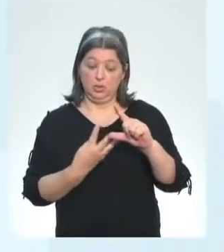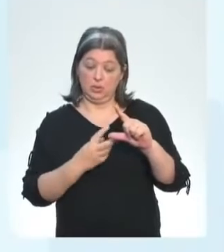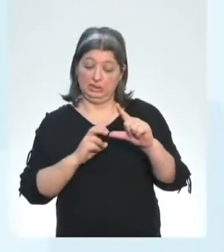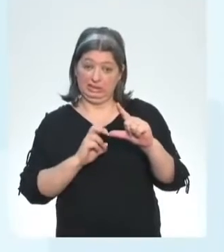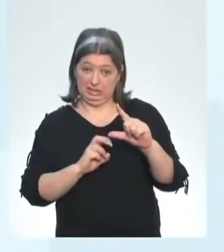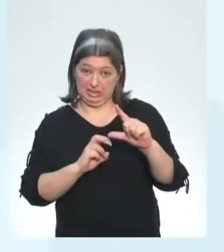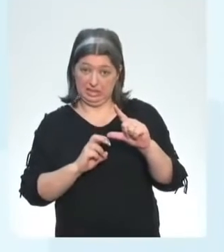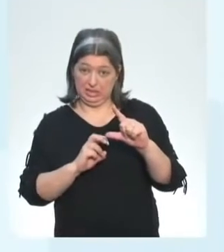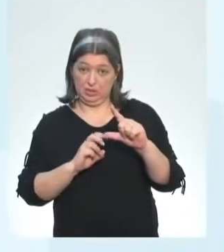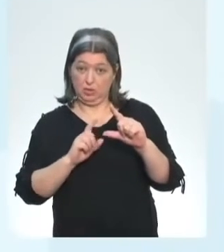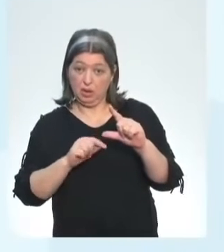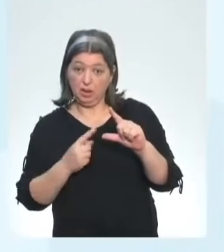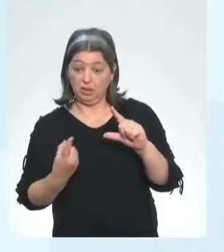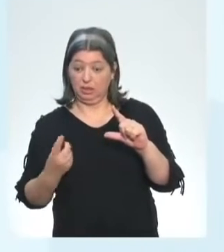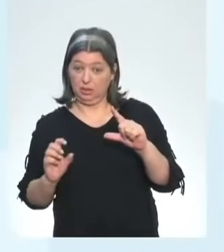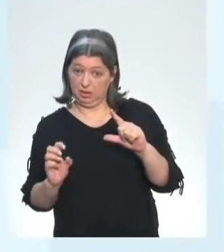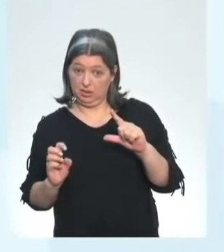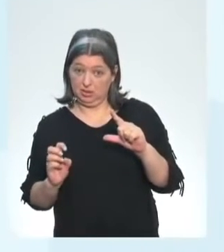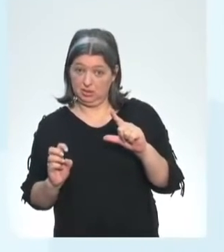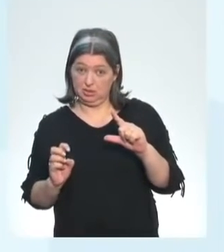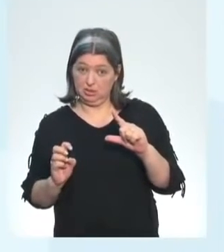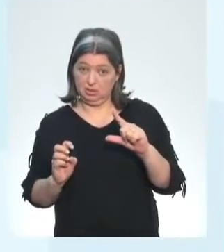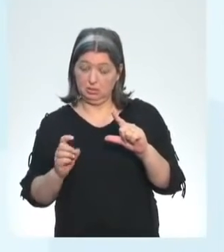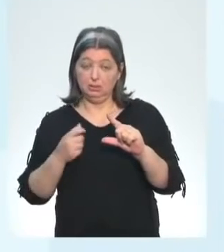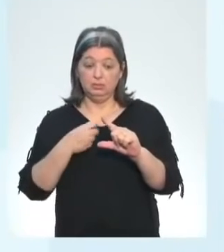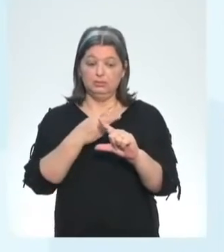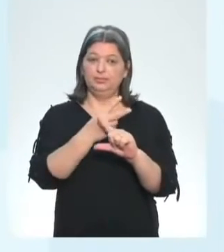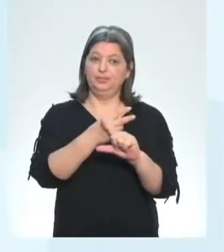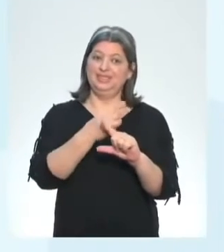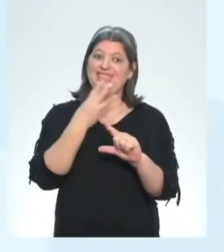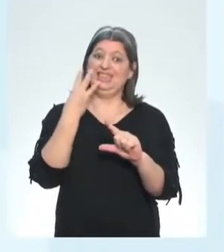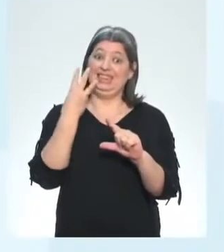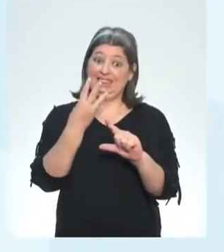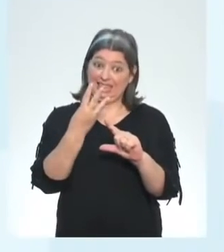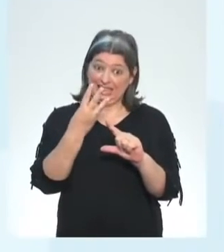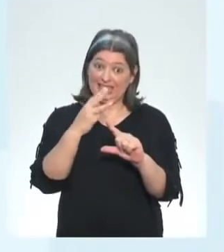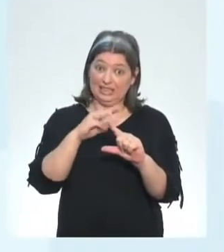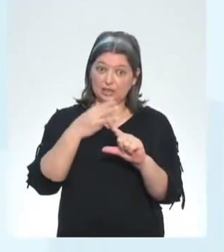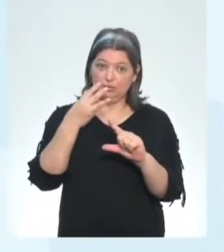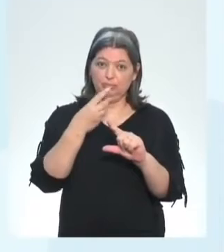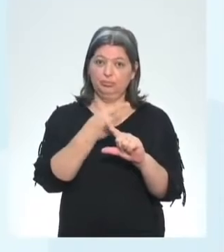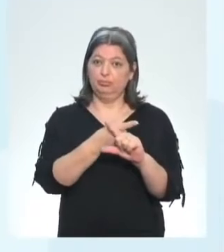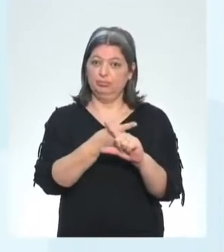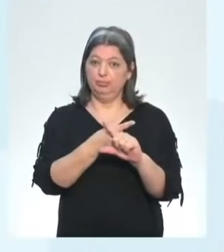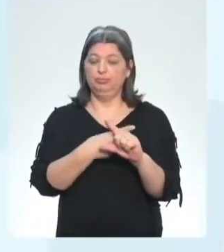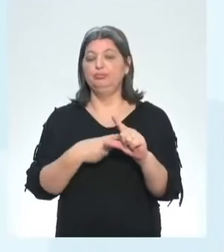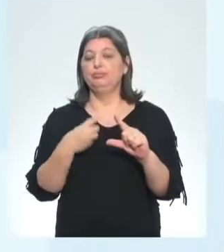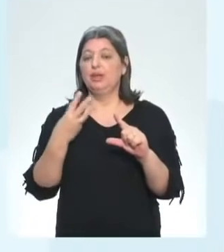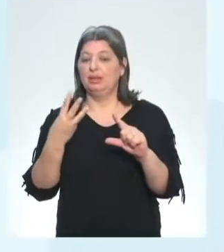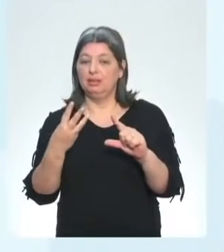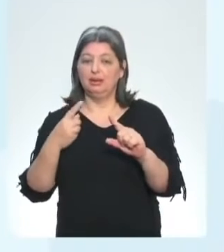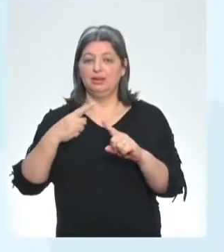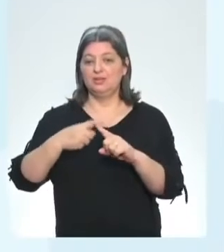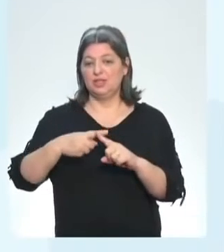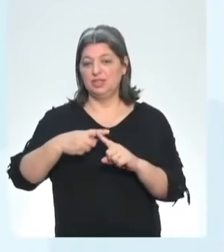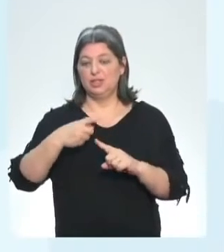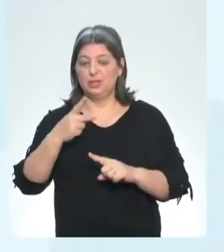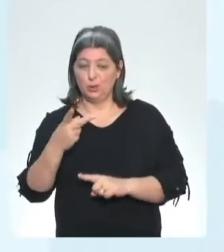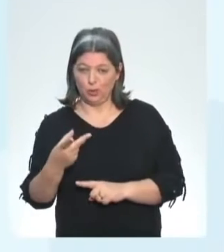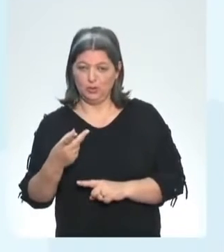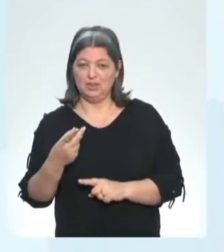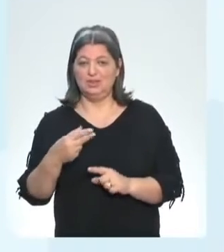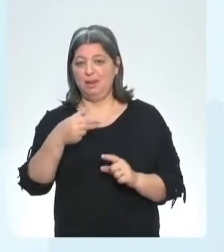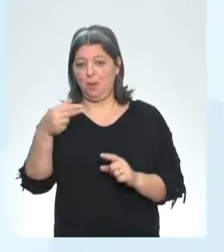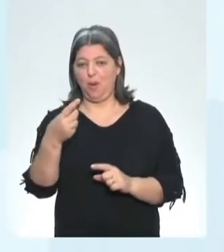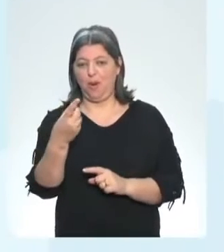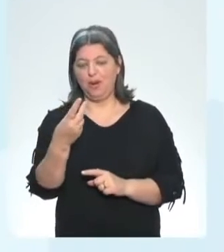15. Logo, este lado tem que ser o triplo desse, né? E 3 vezes 12, 36. Muito